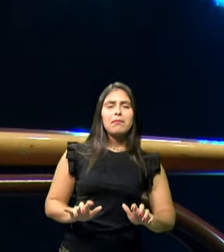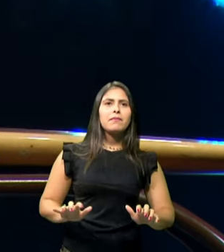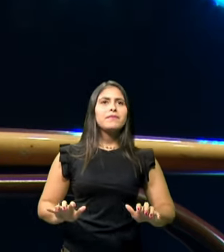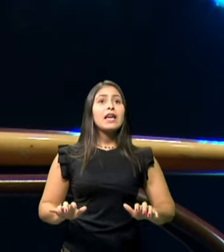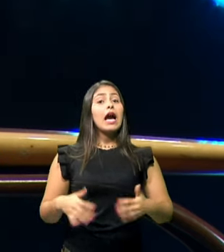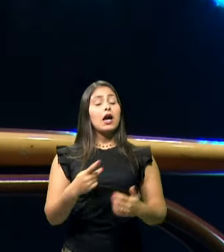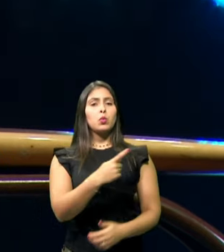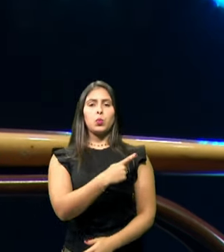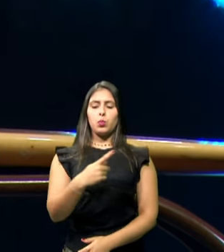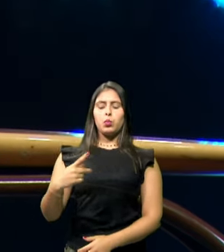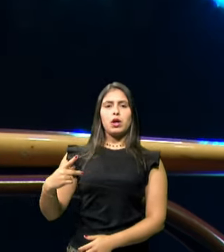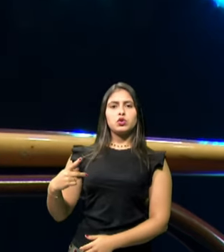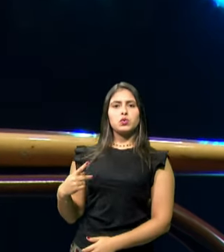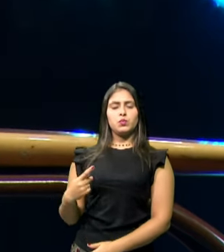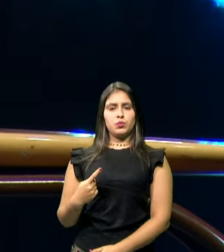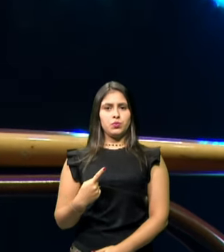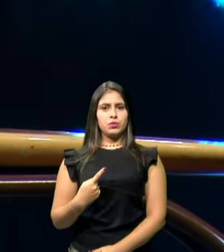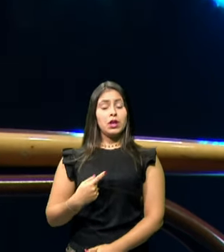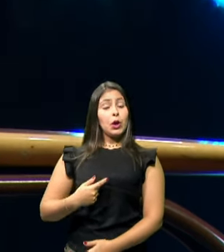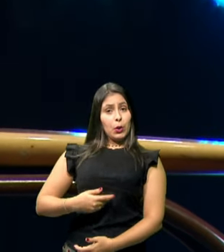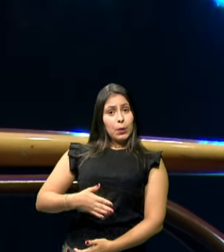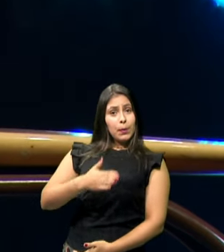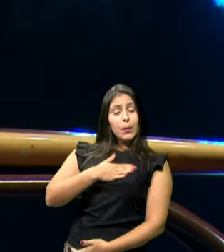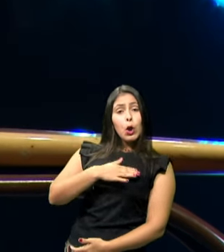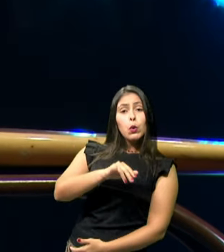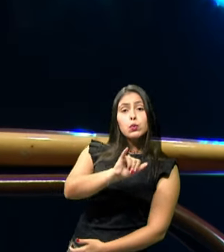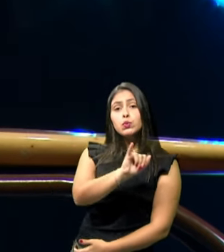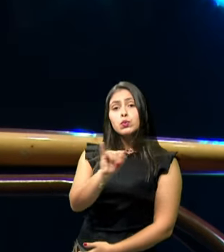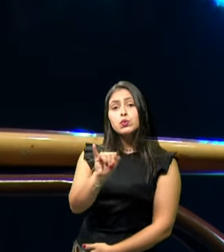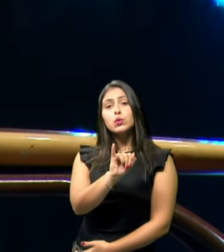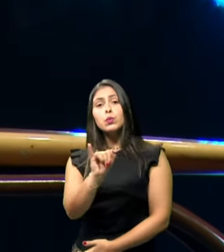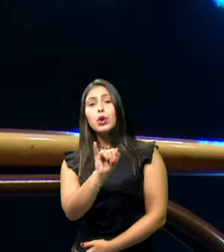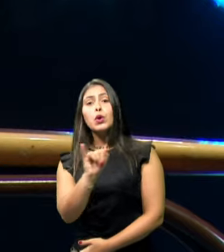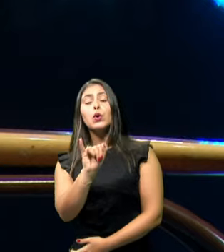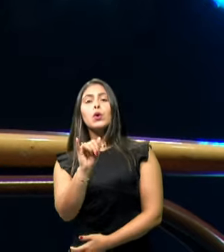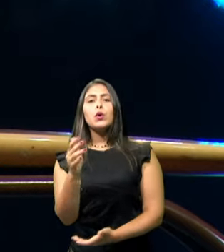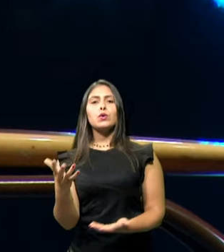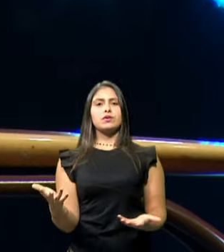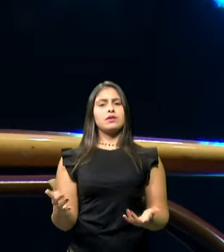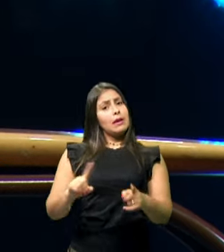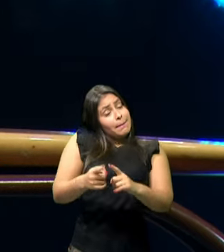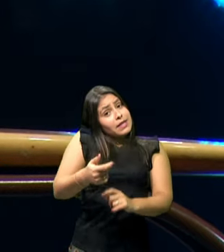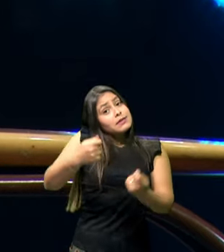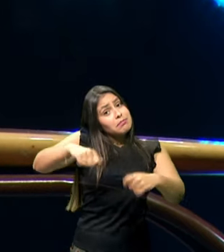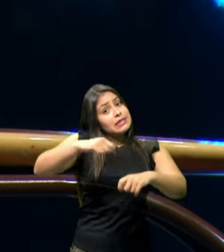Aí vem o pastor: meus irmãos. Tem que ter.